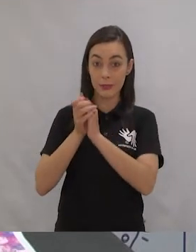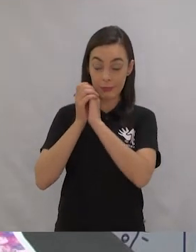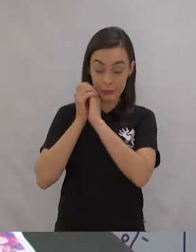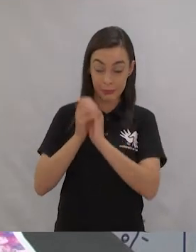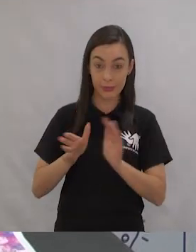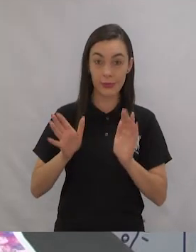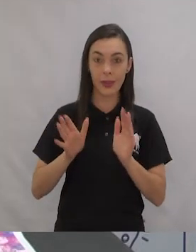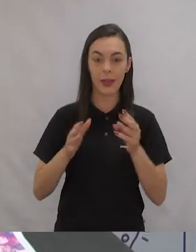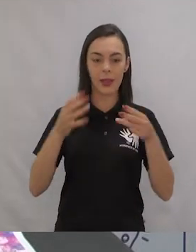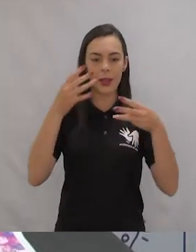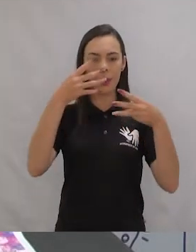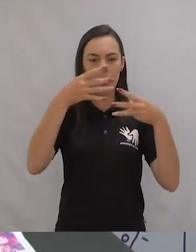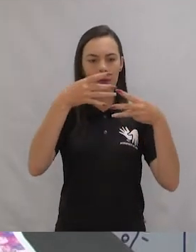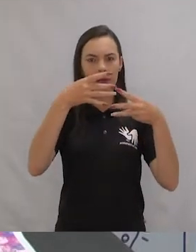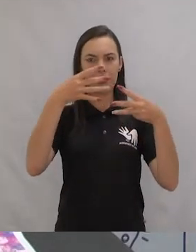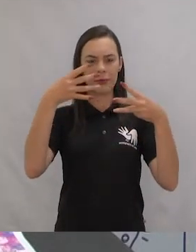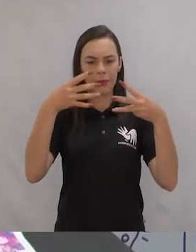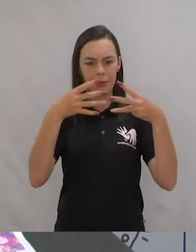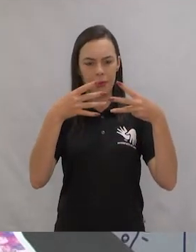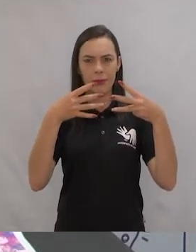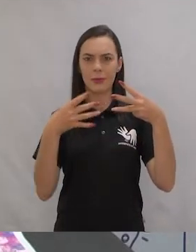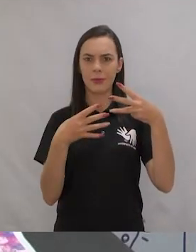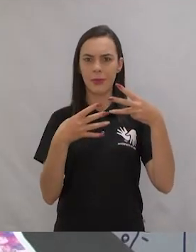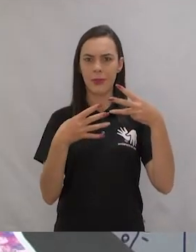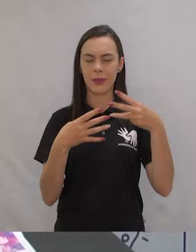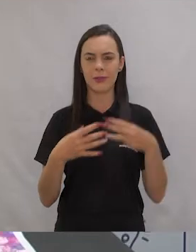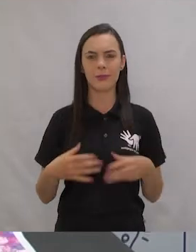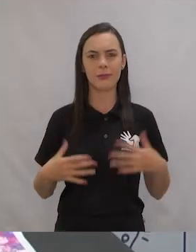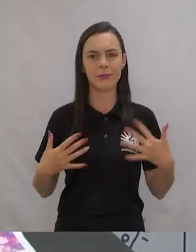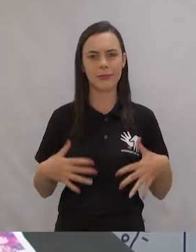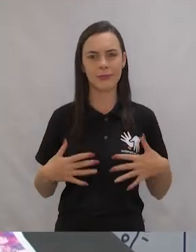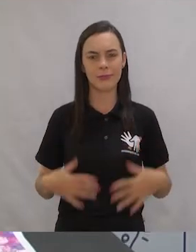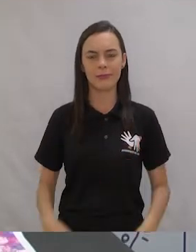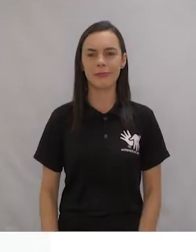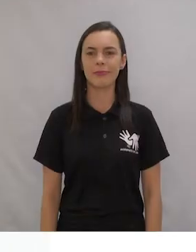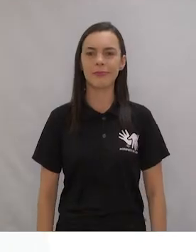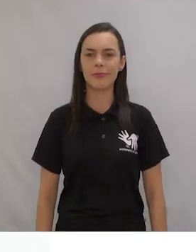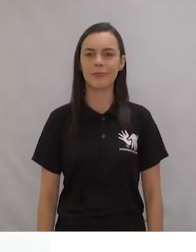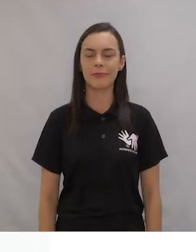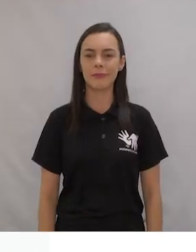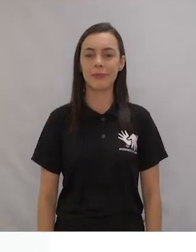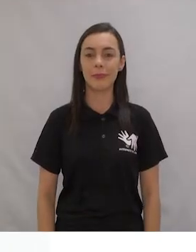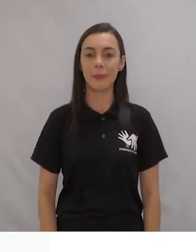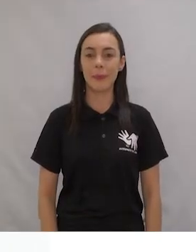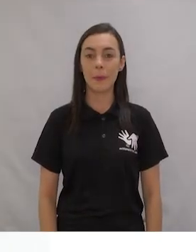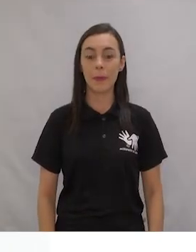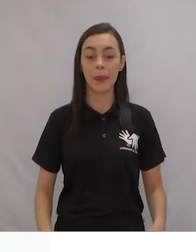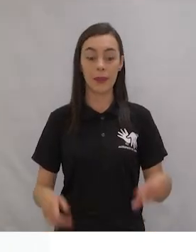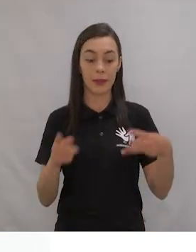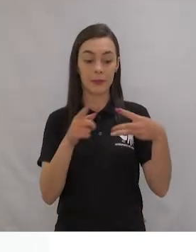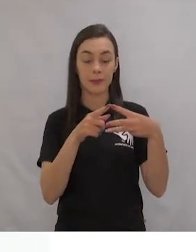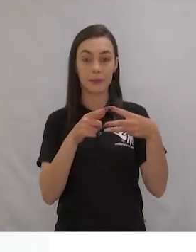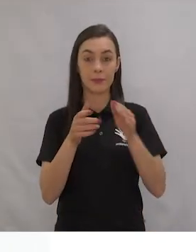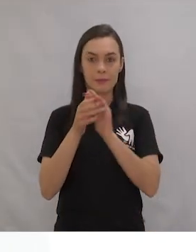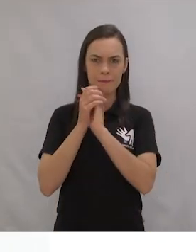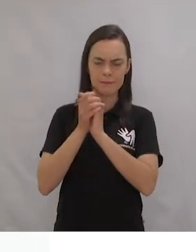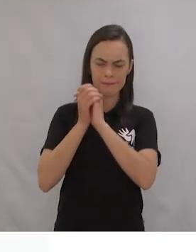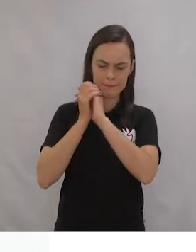jogaram, ficaram com a quantidade na face do dado 4. Então, Ana